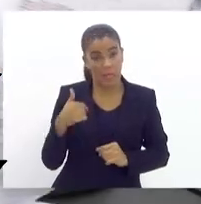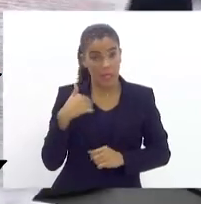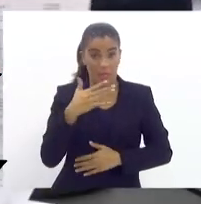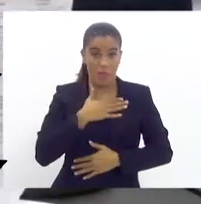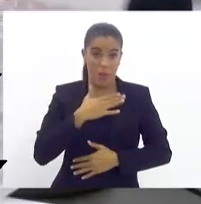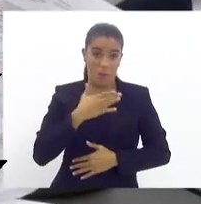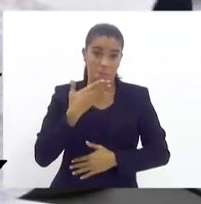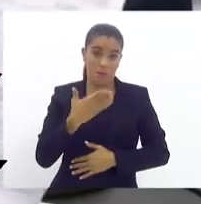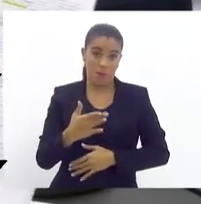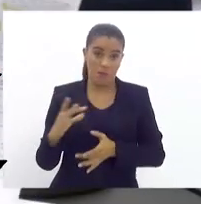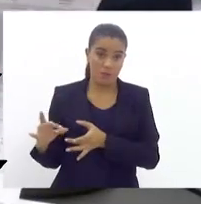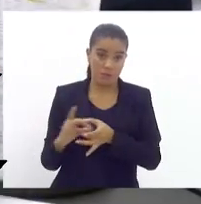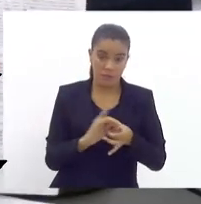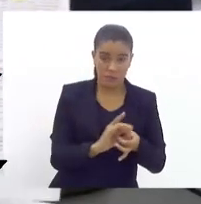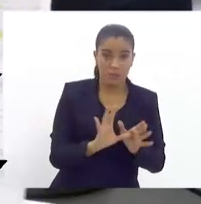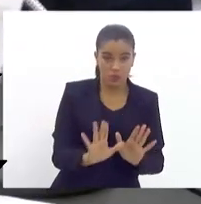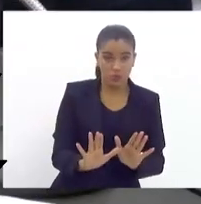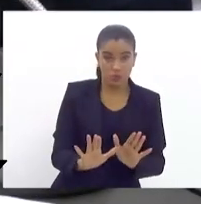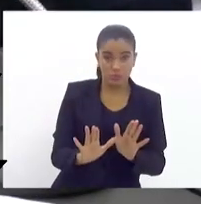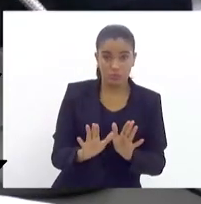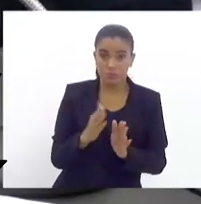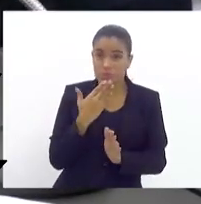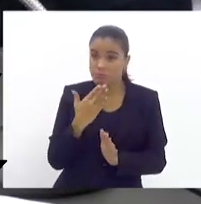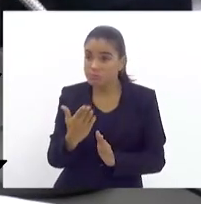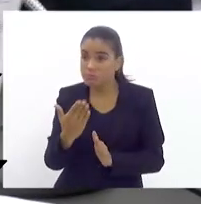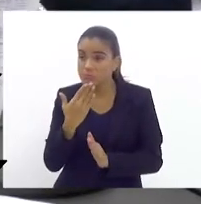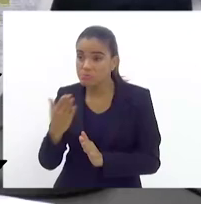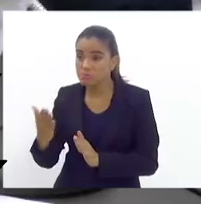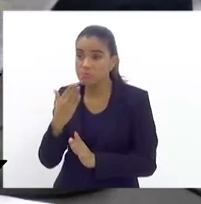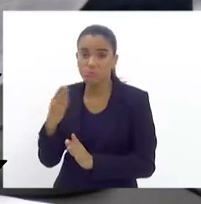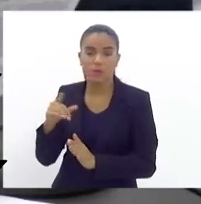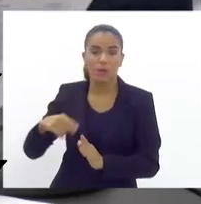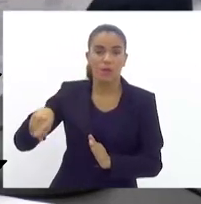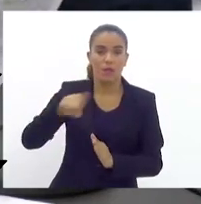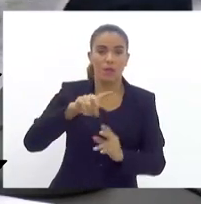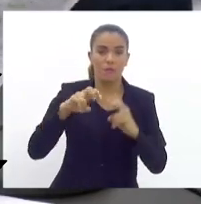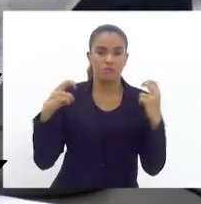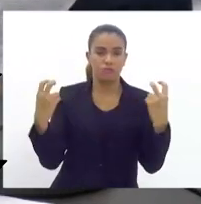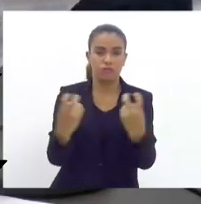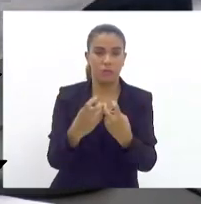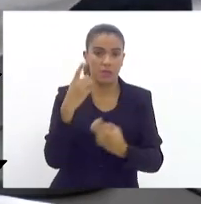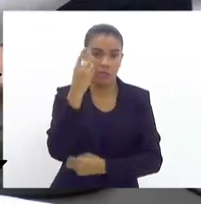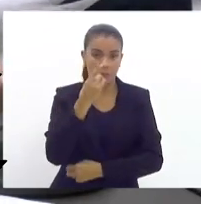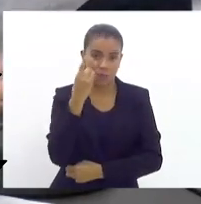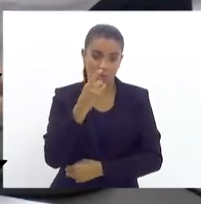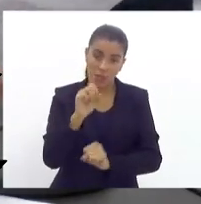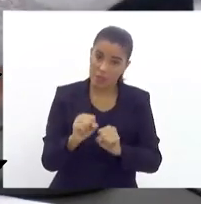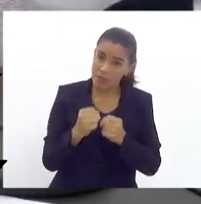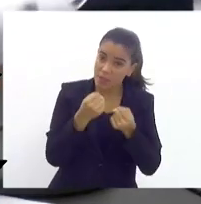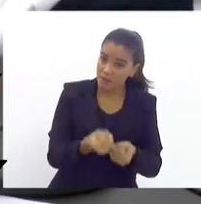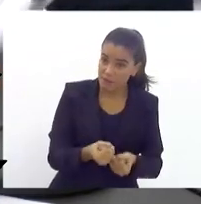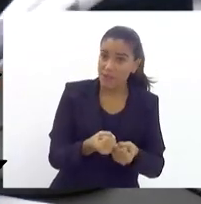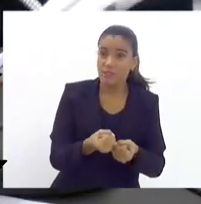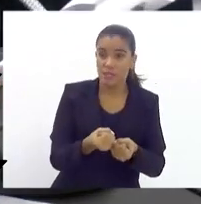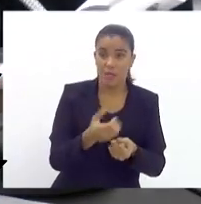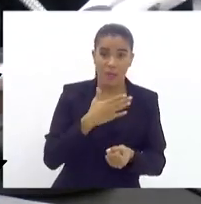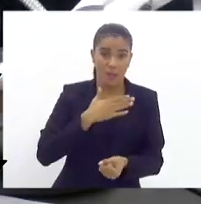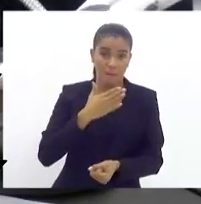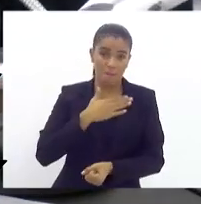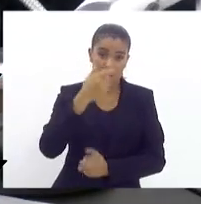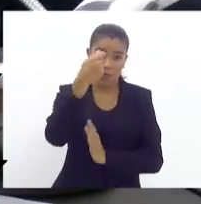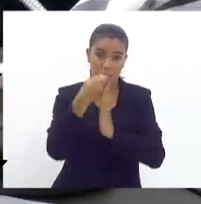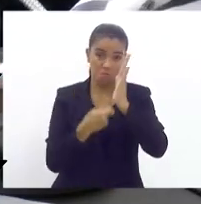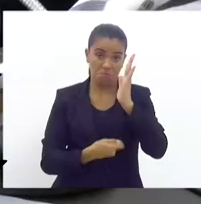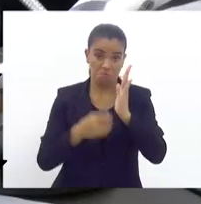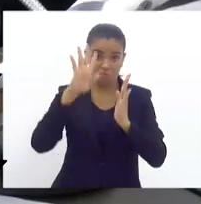peço o apelo aqui aos colegas para que a gente, não só em defesa do projeto que é de minha autoria, mas da legitimidade